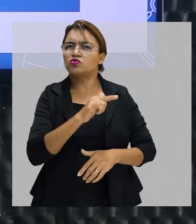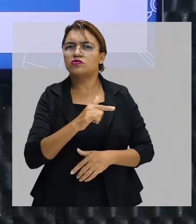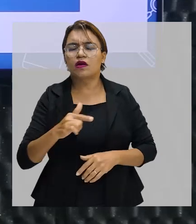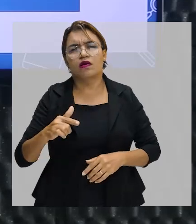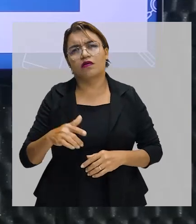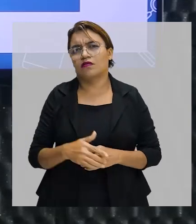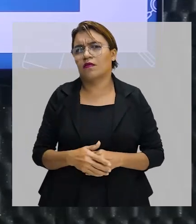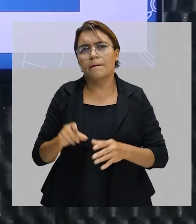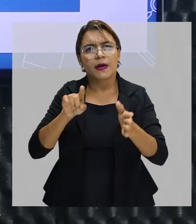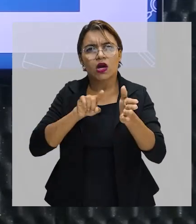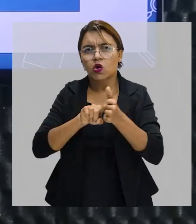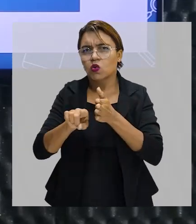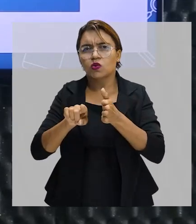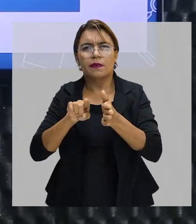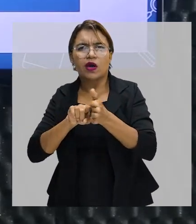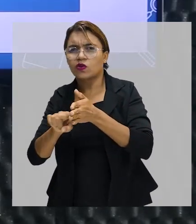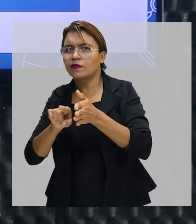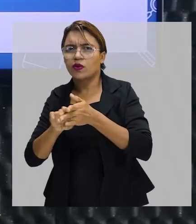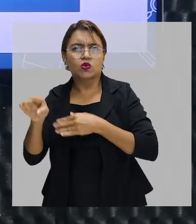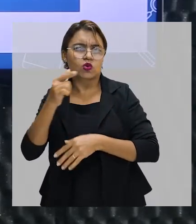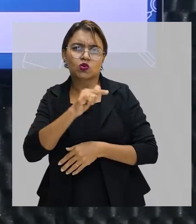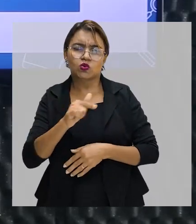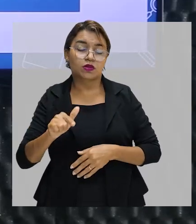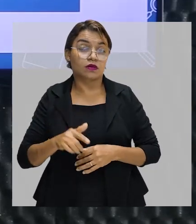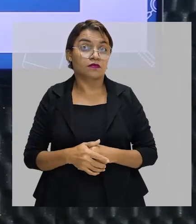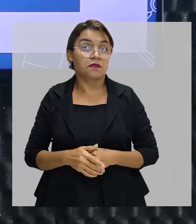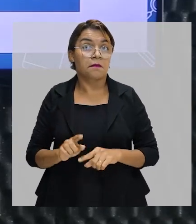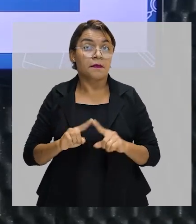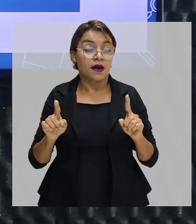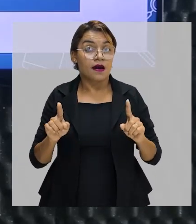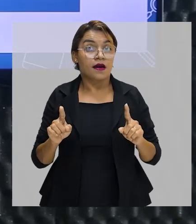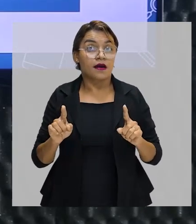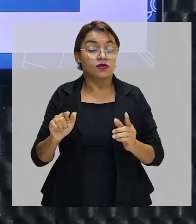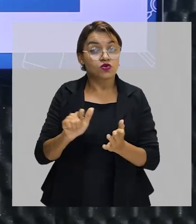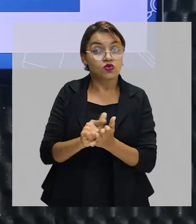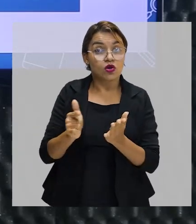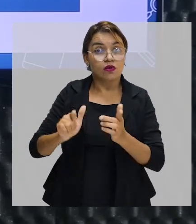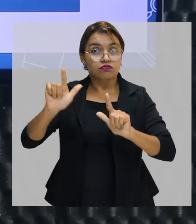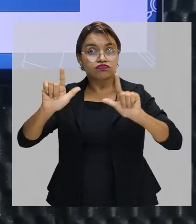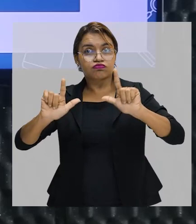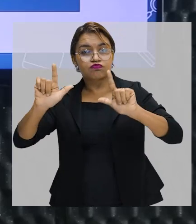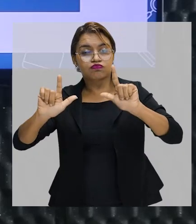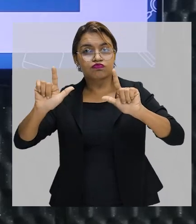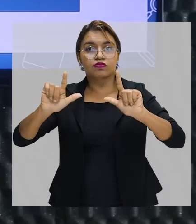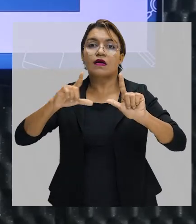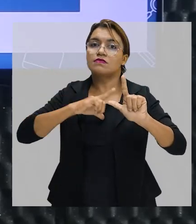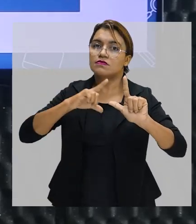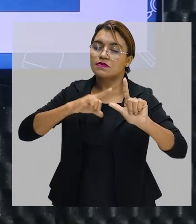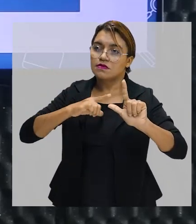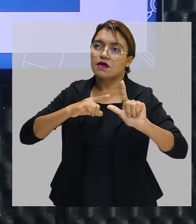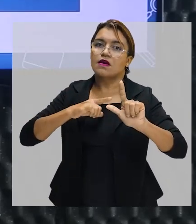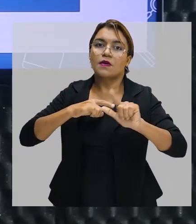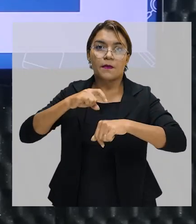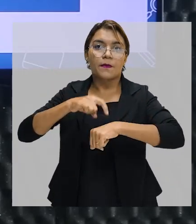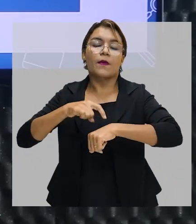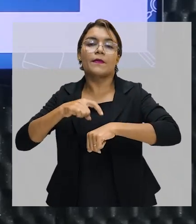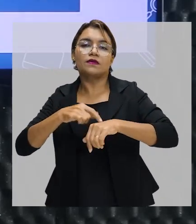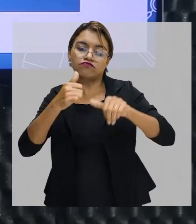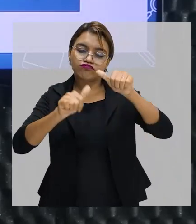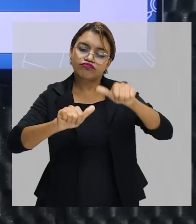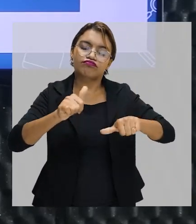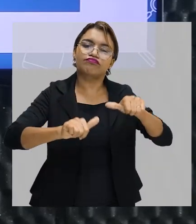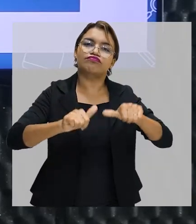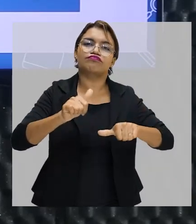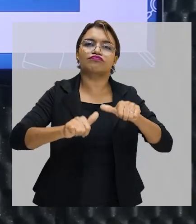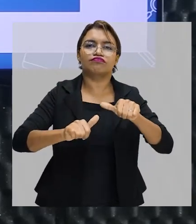existe um questionamento. Embora dentro dos telejornais haja espaço para as avaliações,